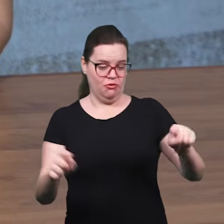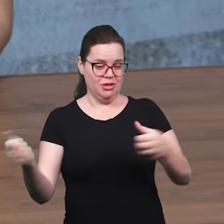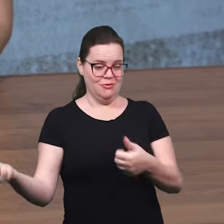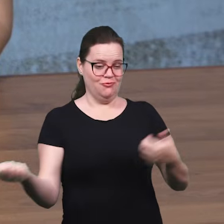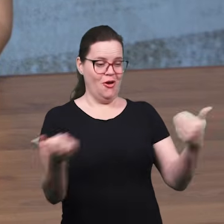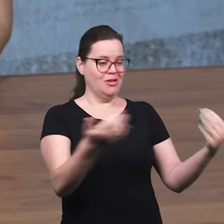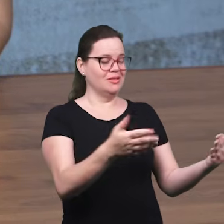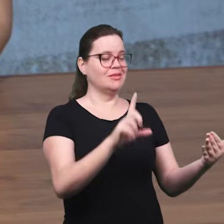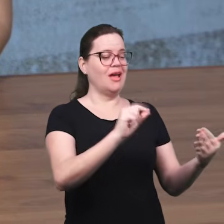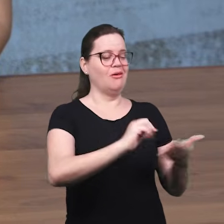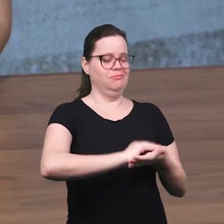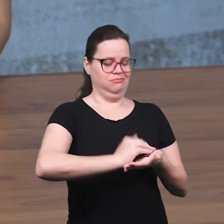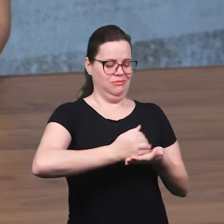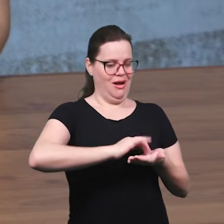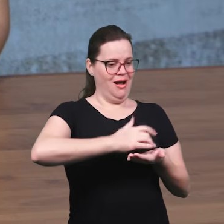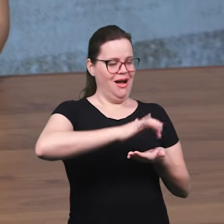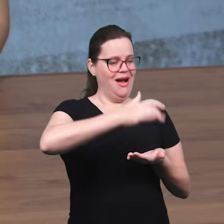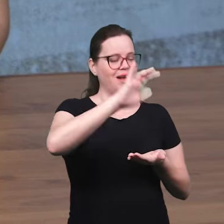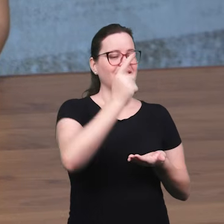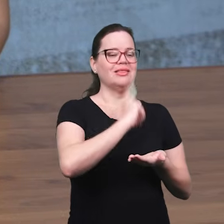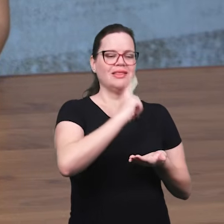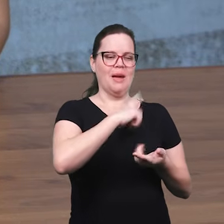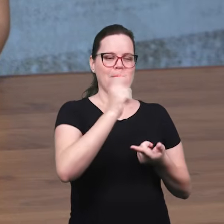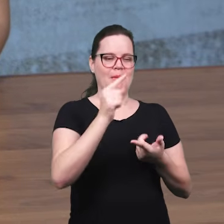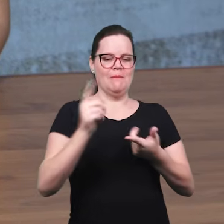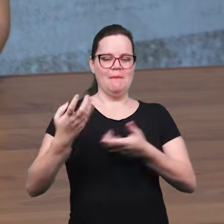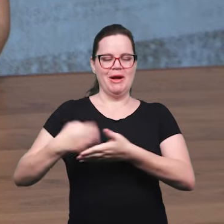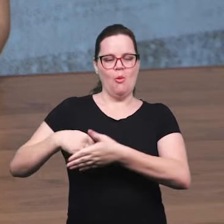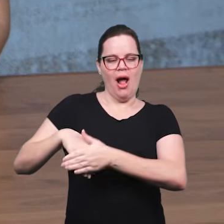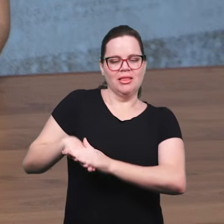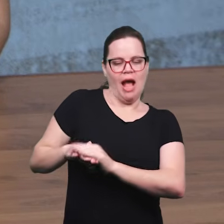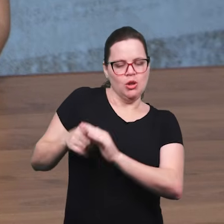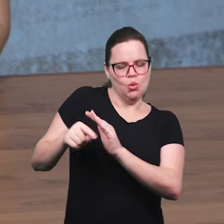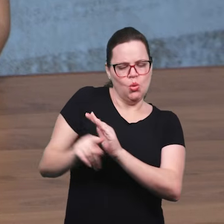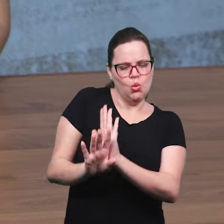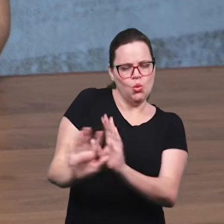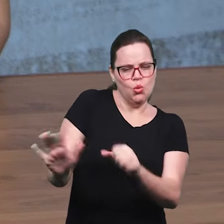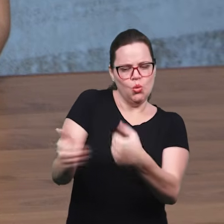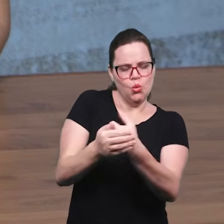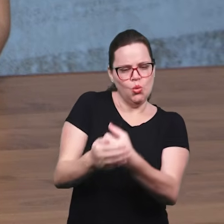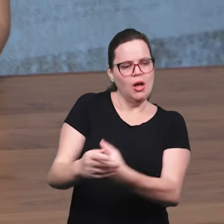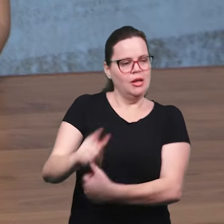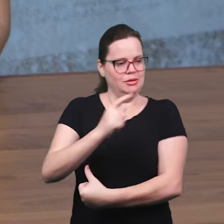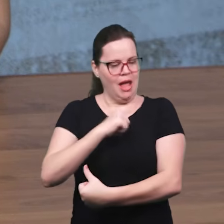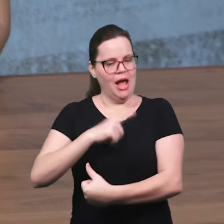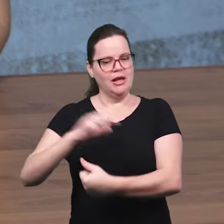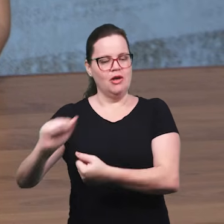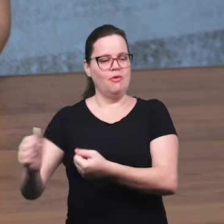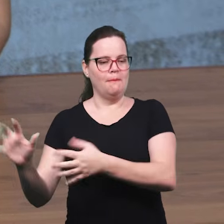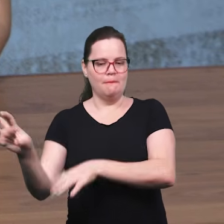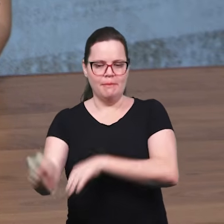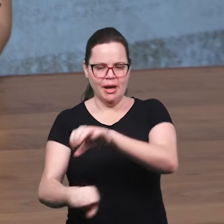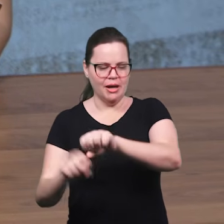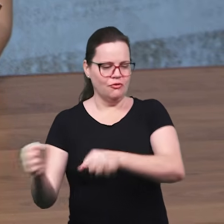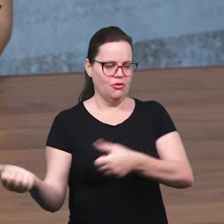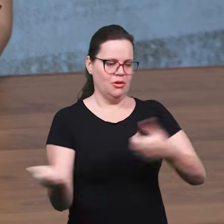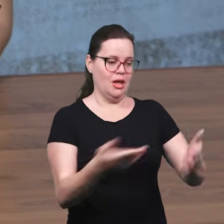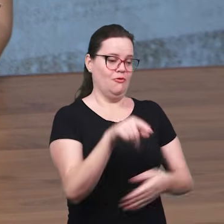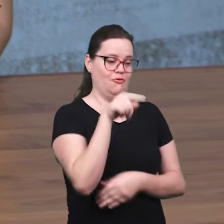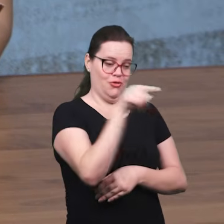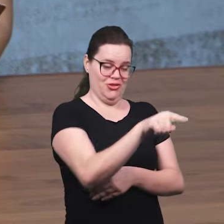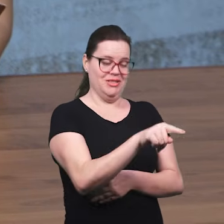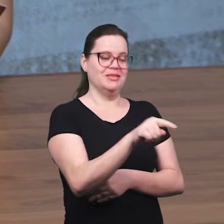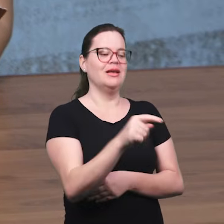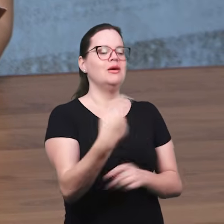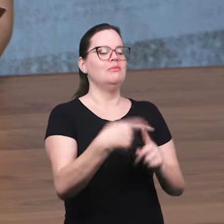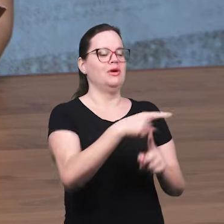tesouros das escuridades e as riquezas encobertas, para que possas saber que